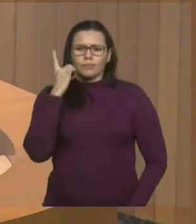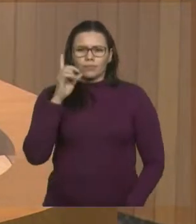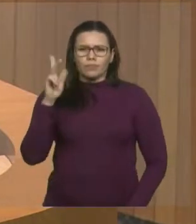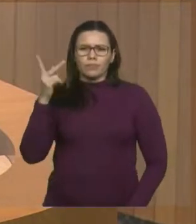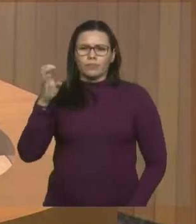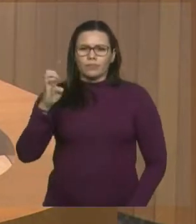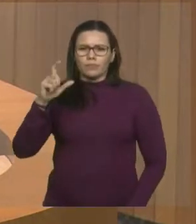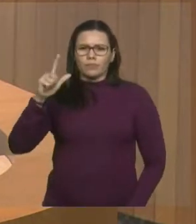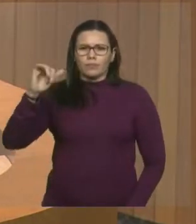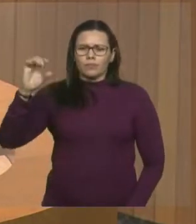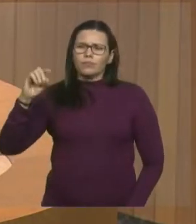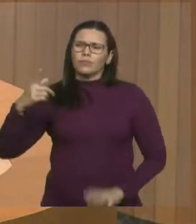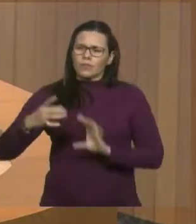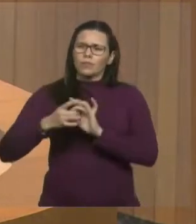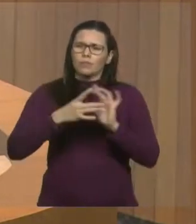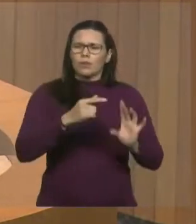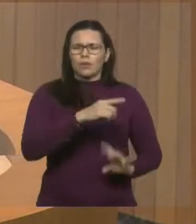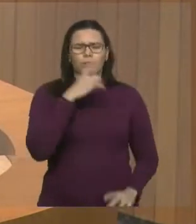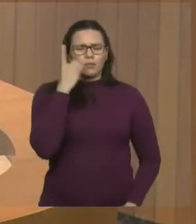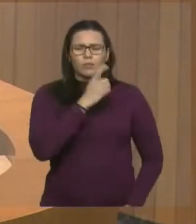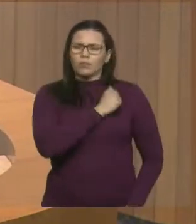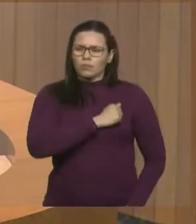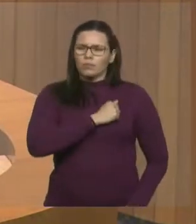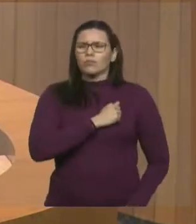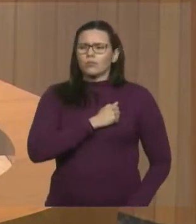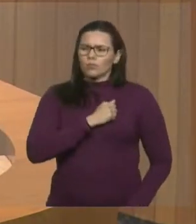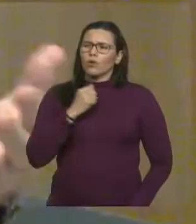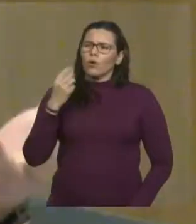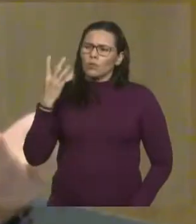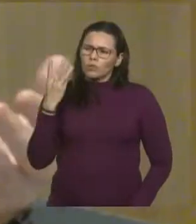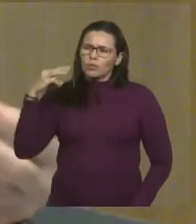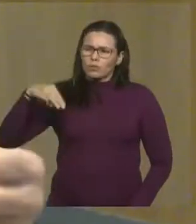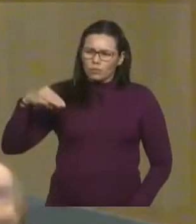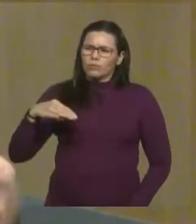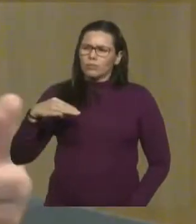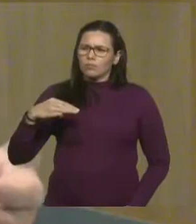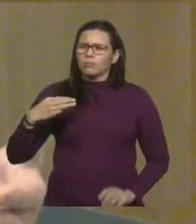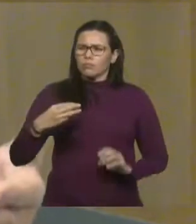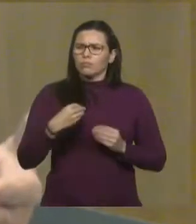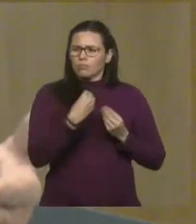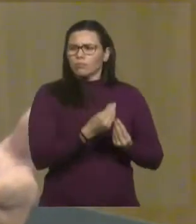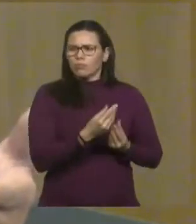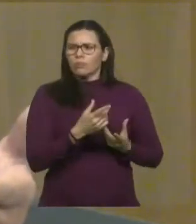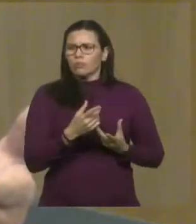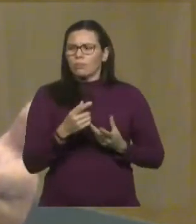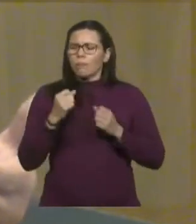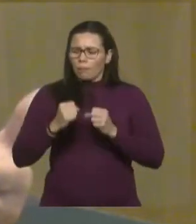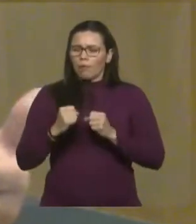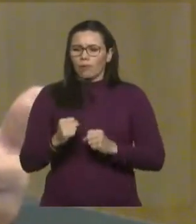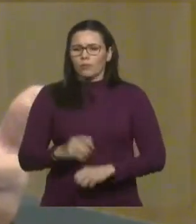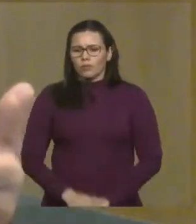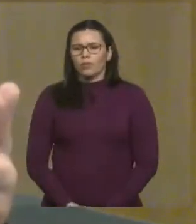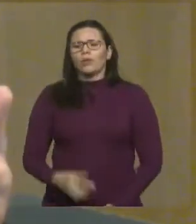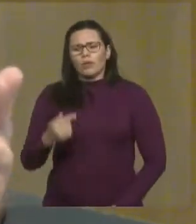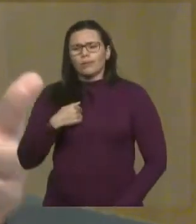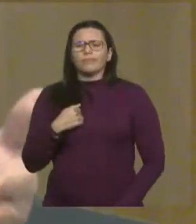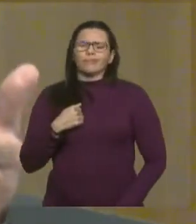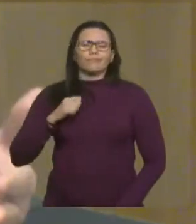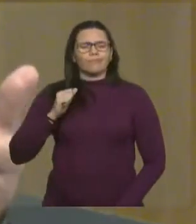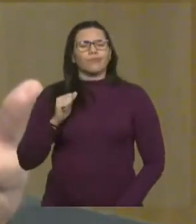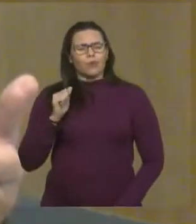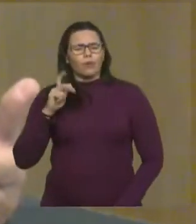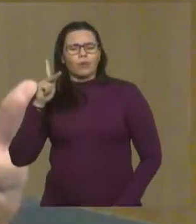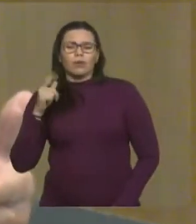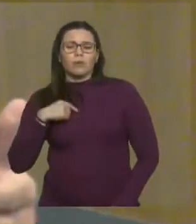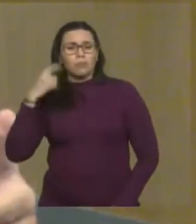conceder esses 3 minutos Não, ao deputado tranquilo. Antônio. Não, eu até já falei o que eu tinha que falar, mas tem que 1,5. acrescentar muitas coisas. Eu acho que esse assunto é